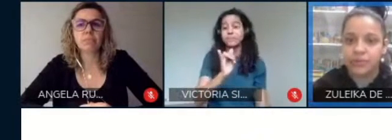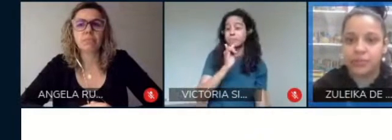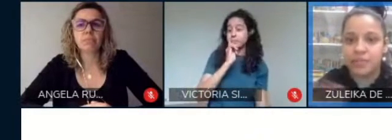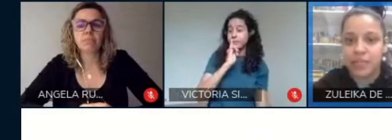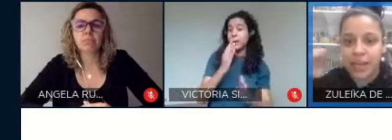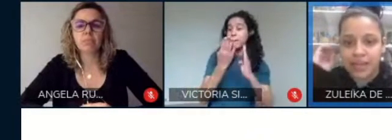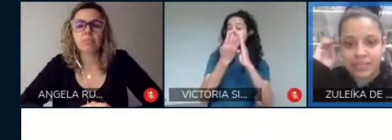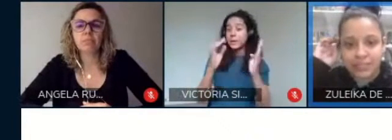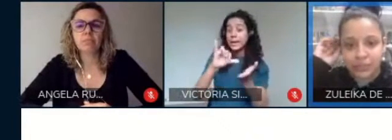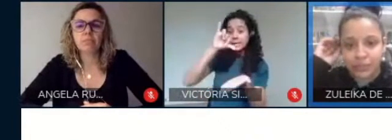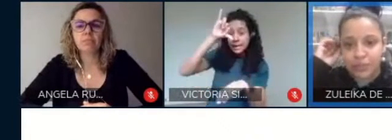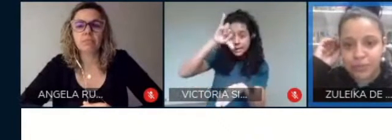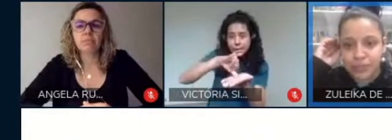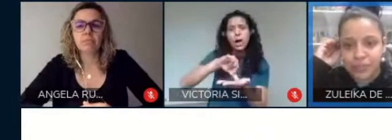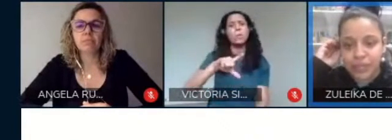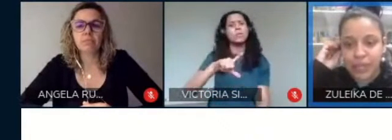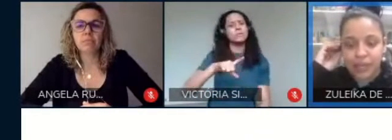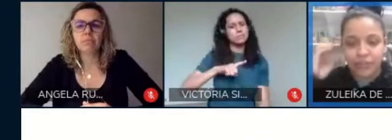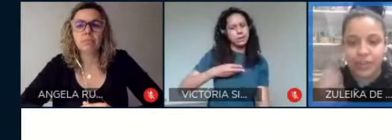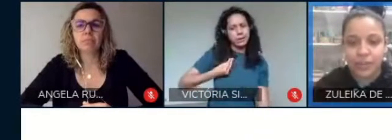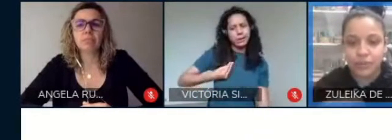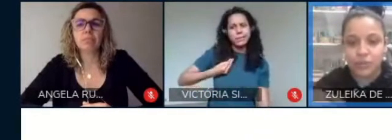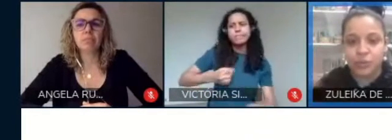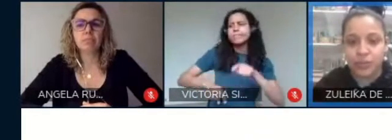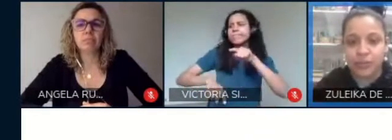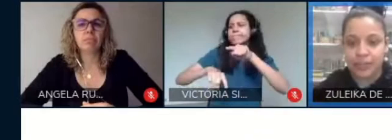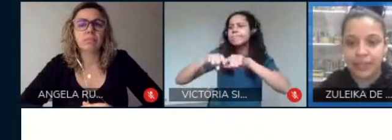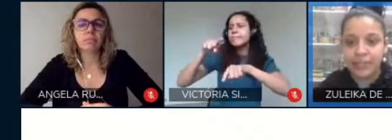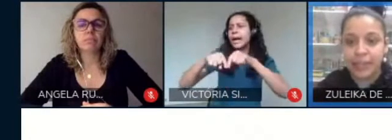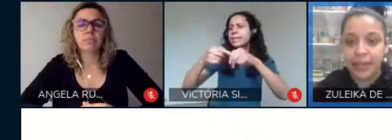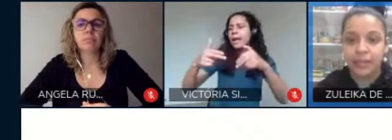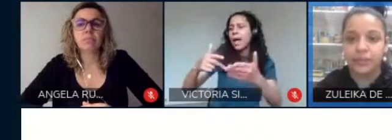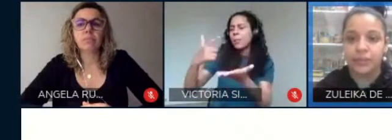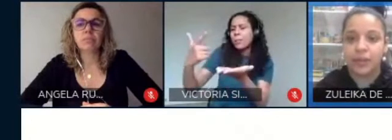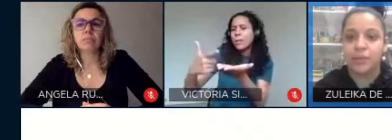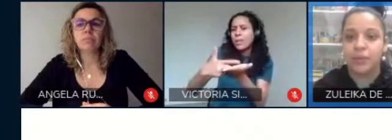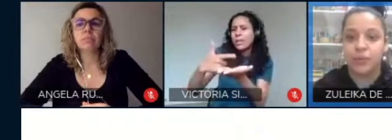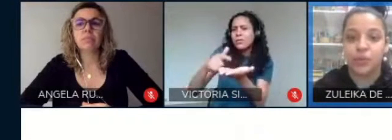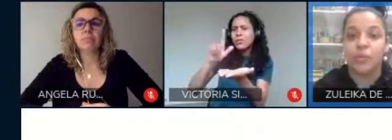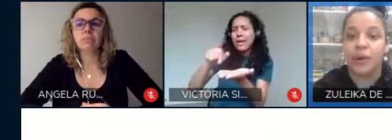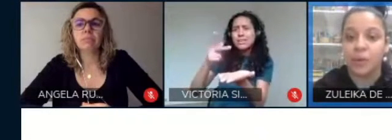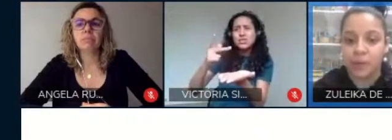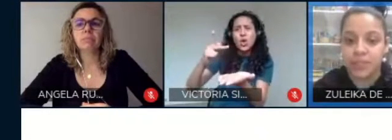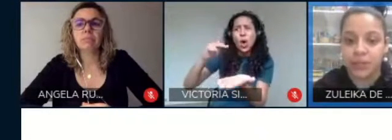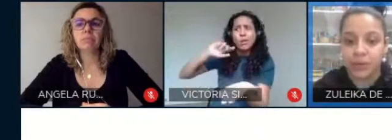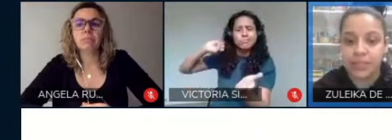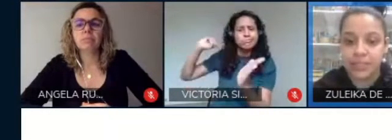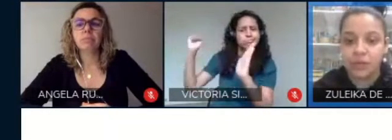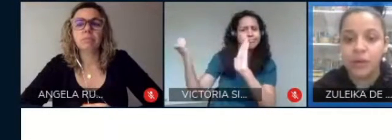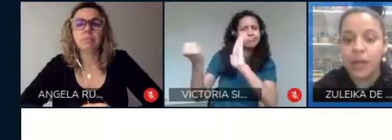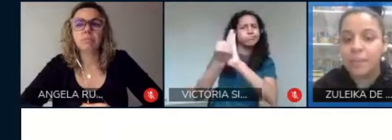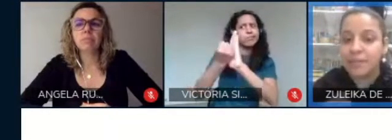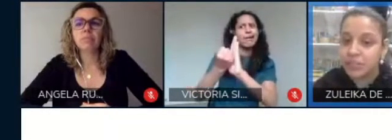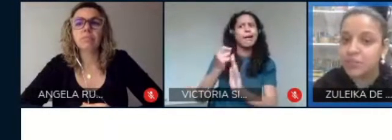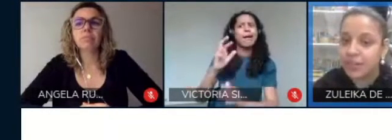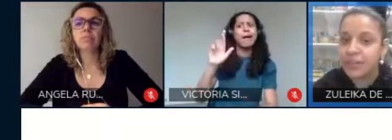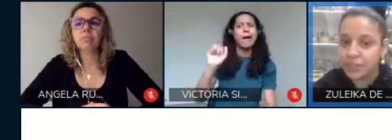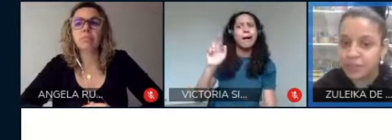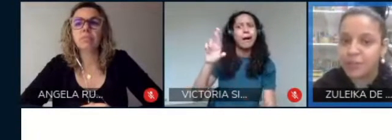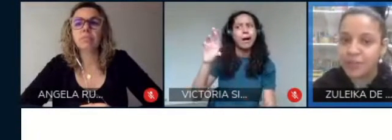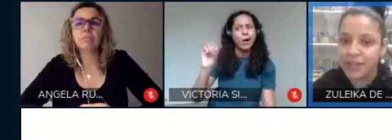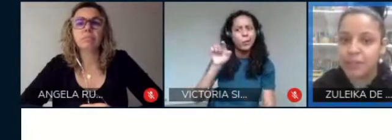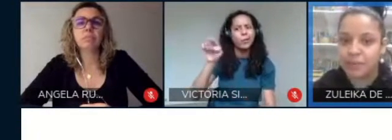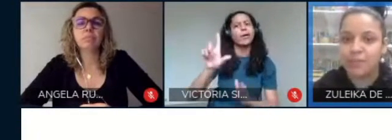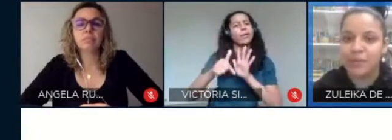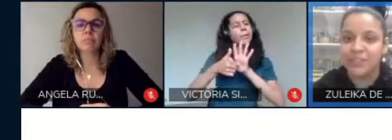acervo histórico de obras raras, então normalmente é falado sobre o que tem ali dentro, né, como é composta a coleção, mas